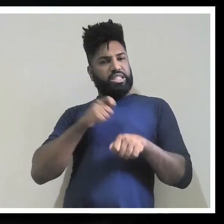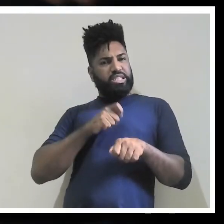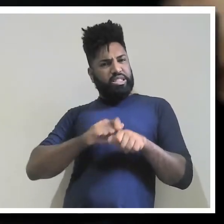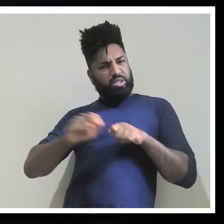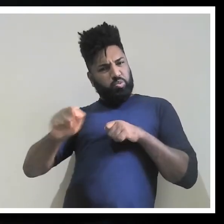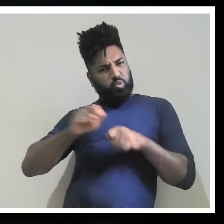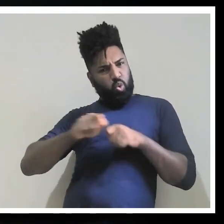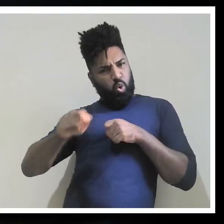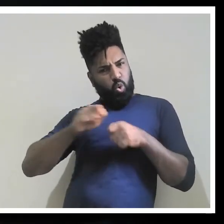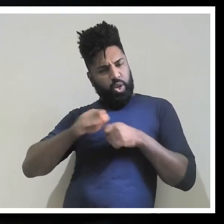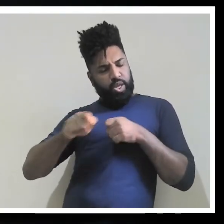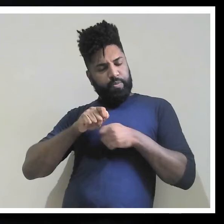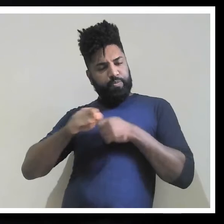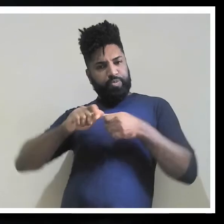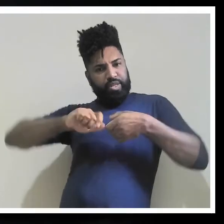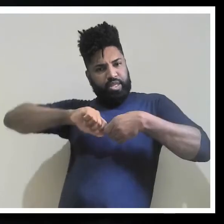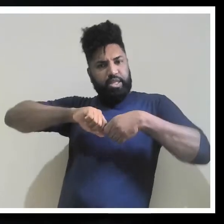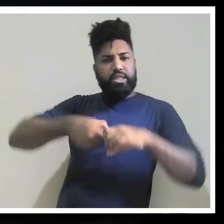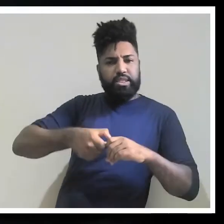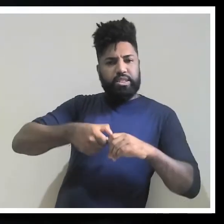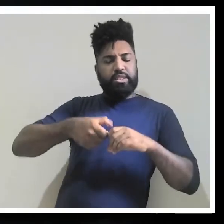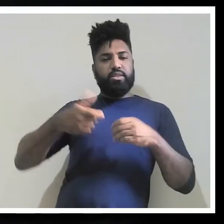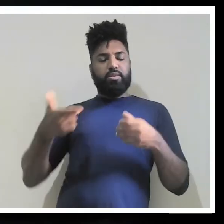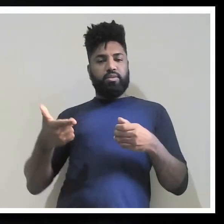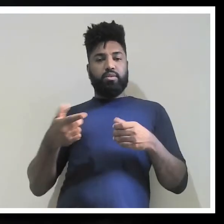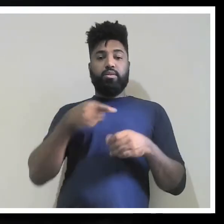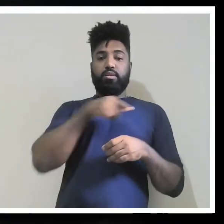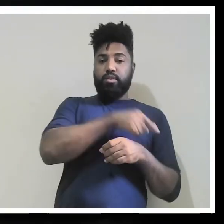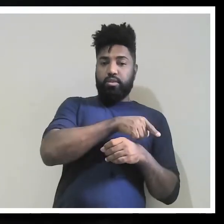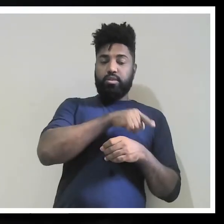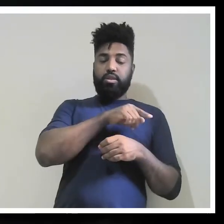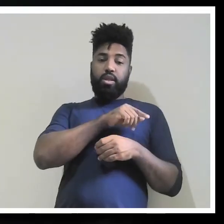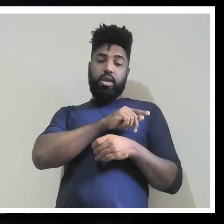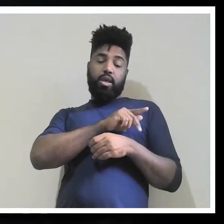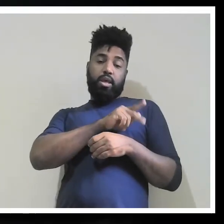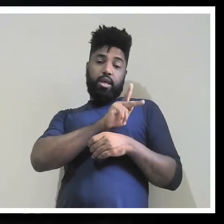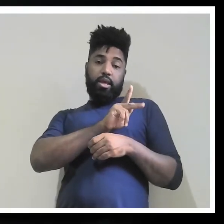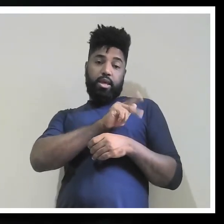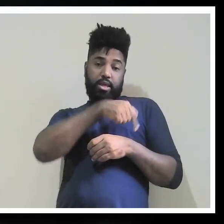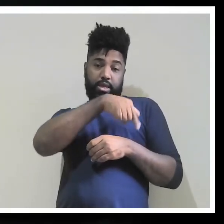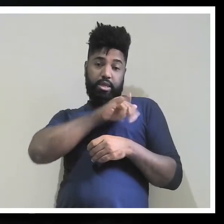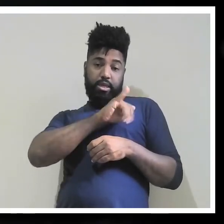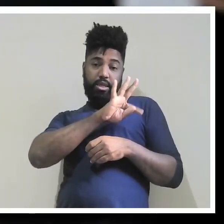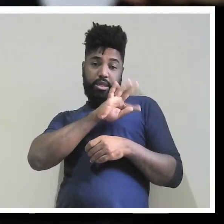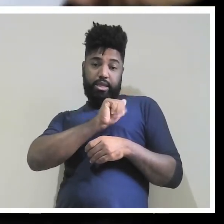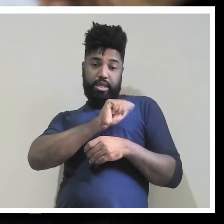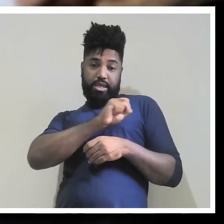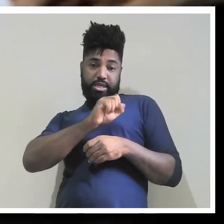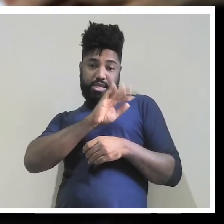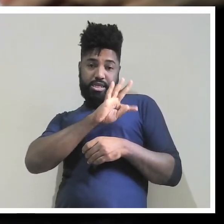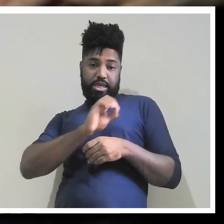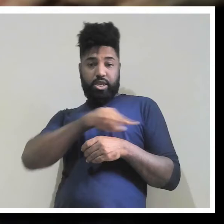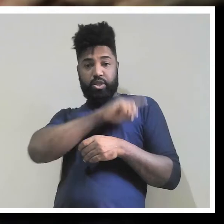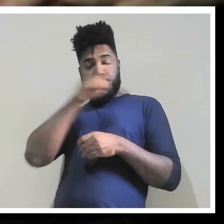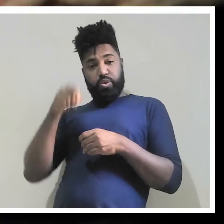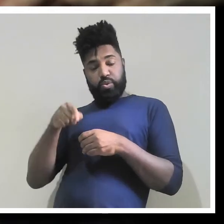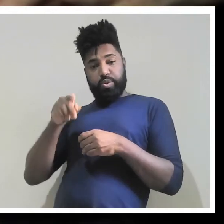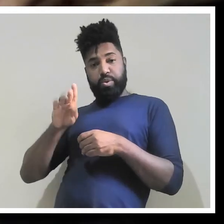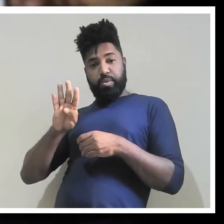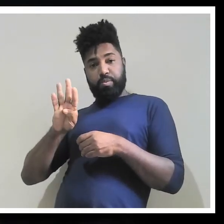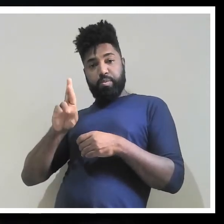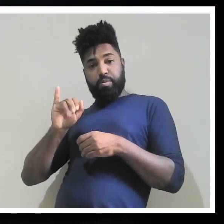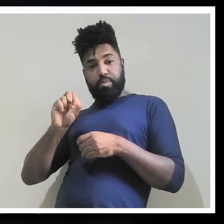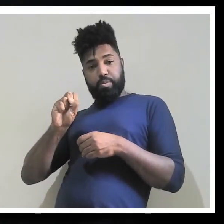uma boa vedação de ar entre o funil de Büchner e o Kitasato. Feito isso, nós colocamos um filtro de papel redondinho